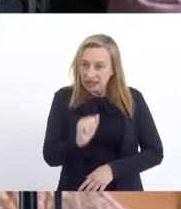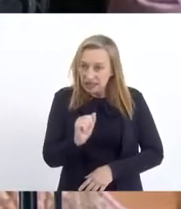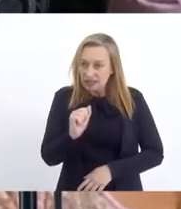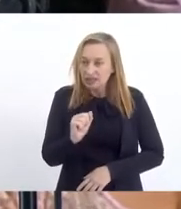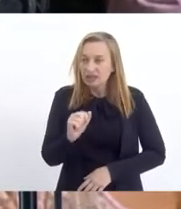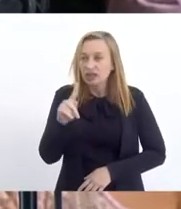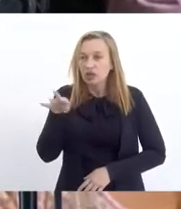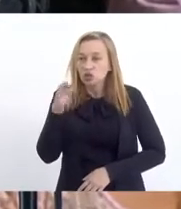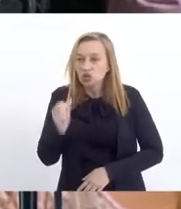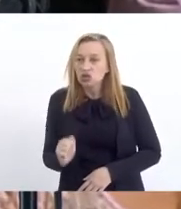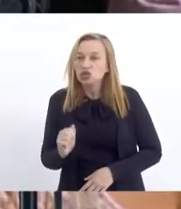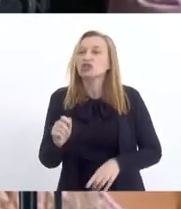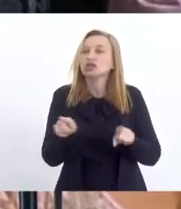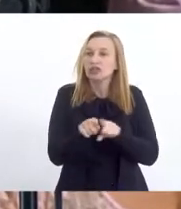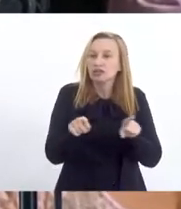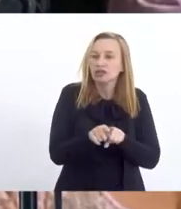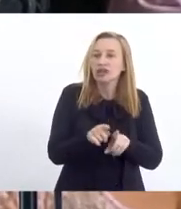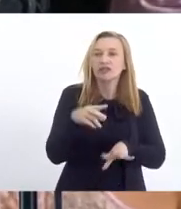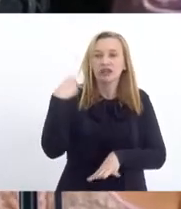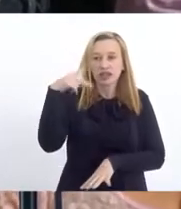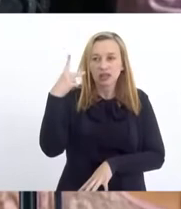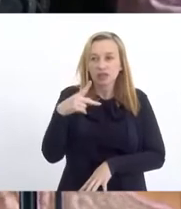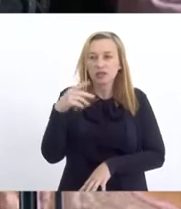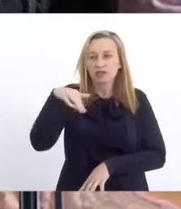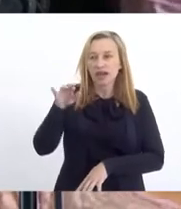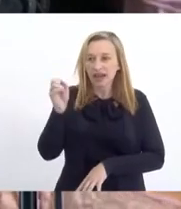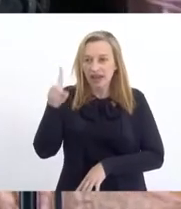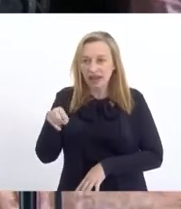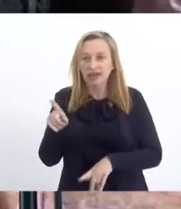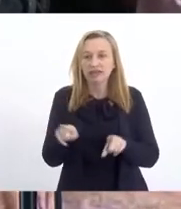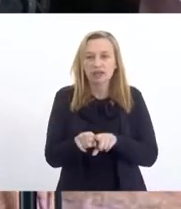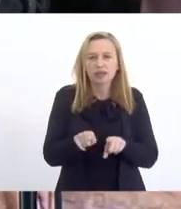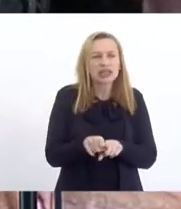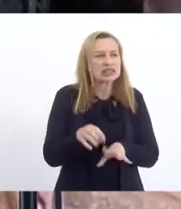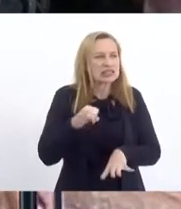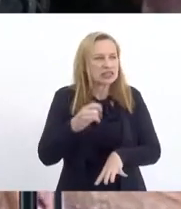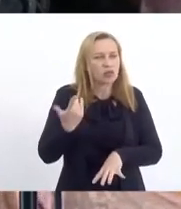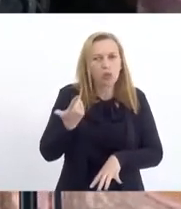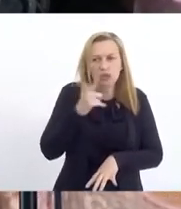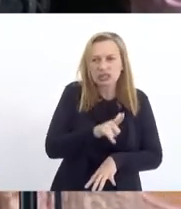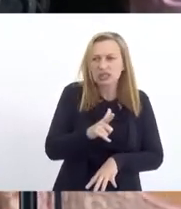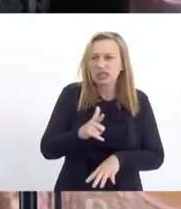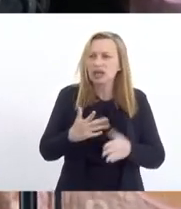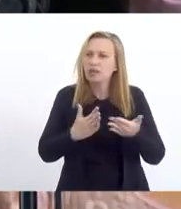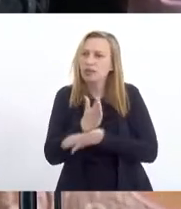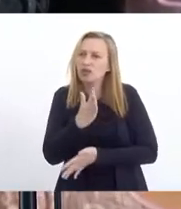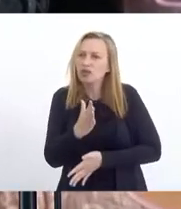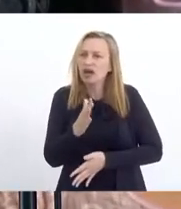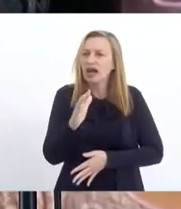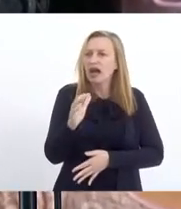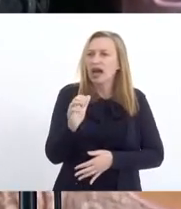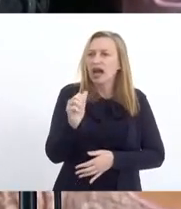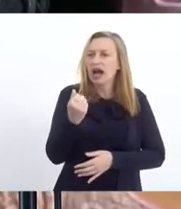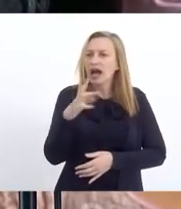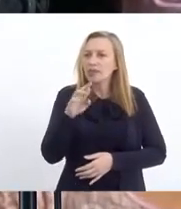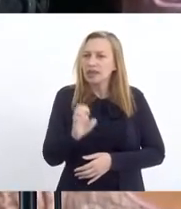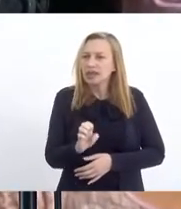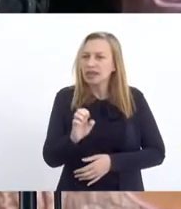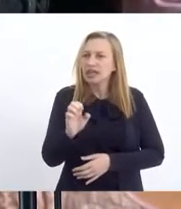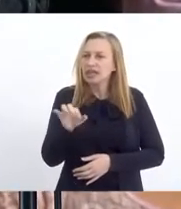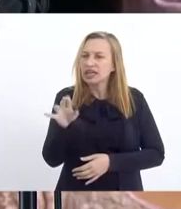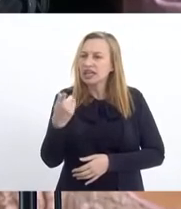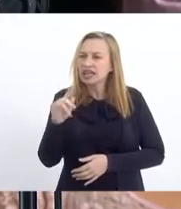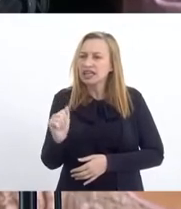relator o deputado Felício Laterça, de Macaé. Se a gente conseguir aprovar isso, abre linha de crédito para toda a nossa